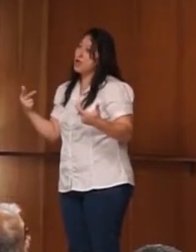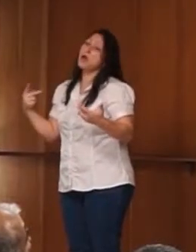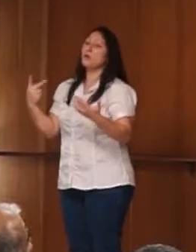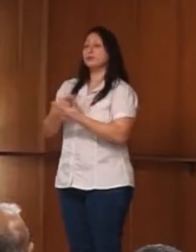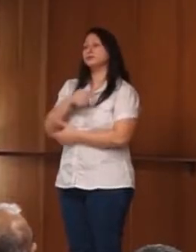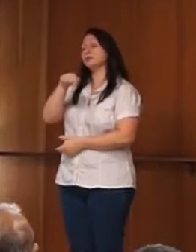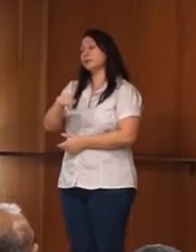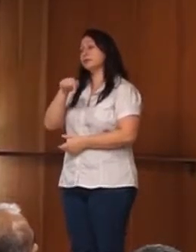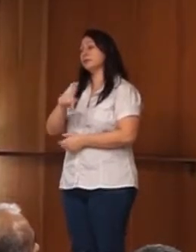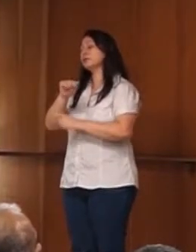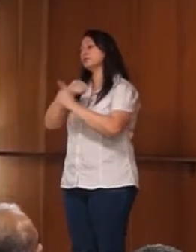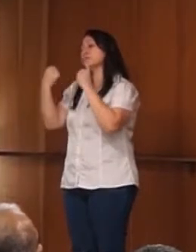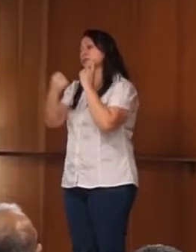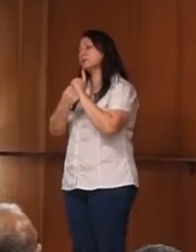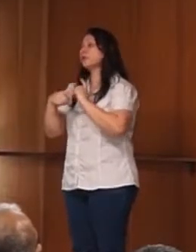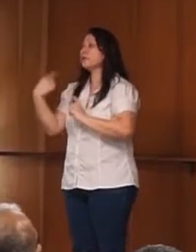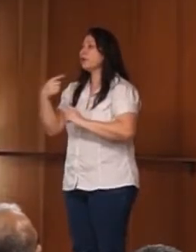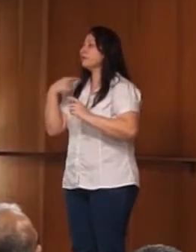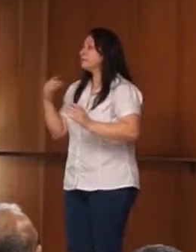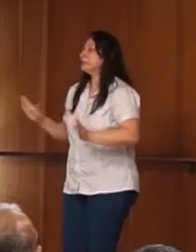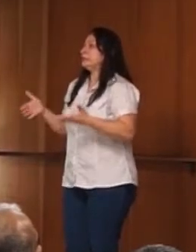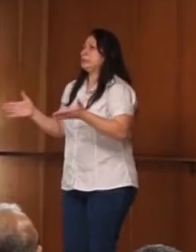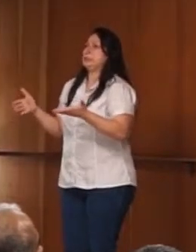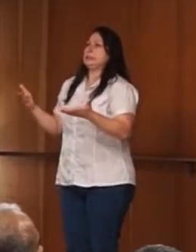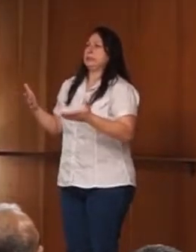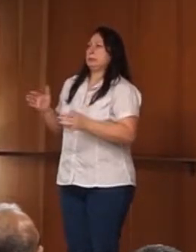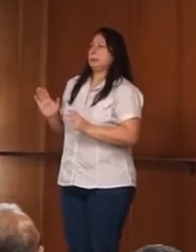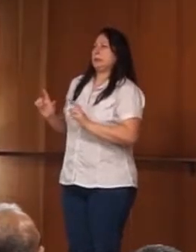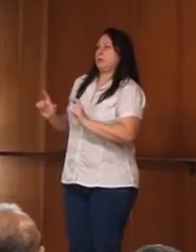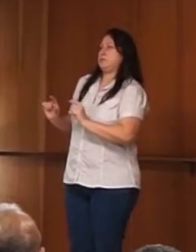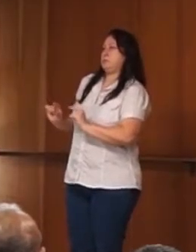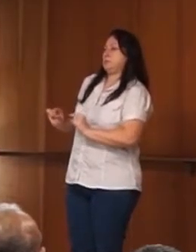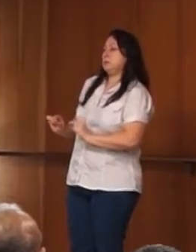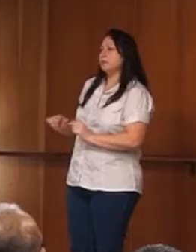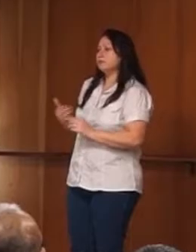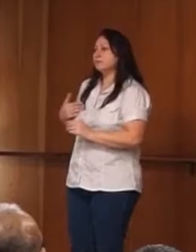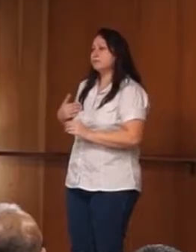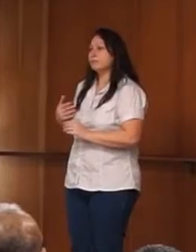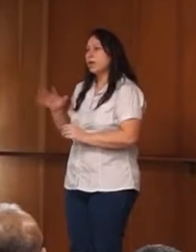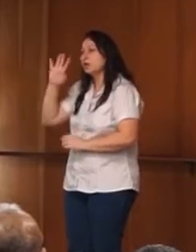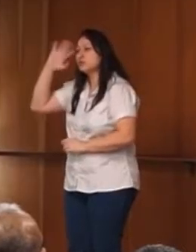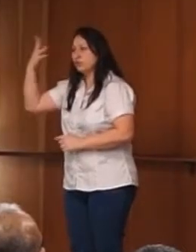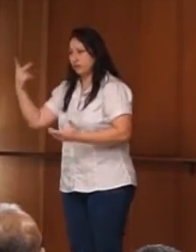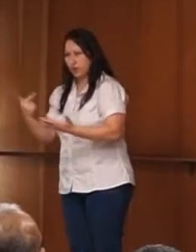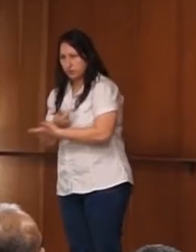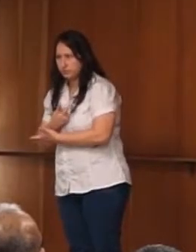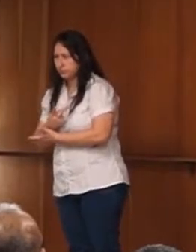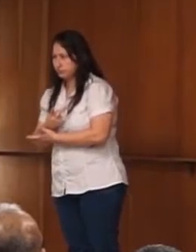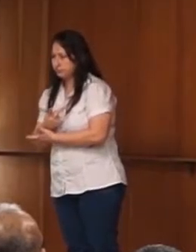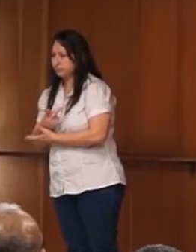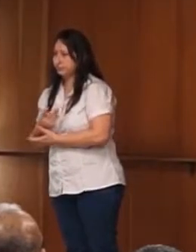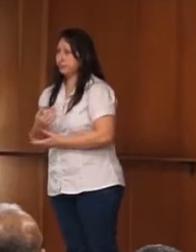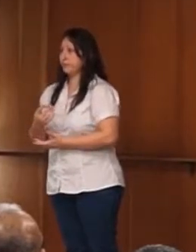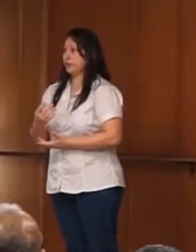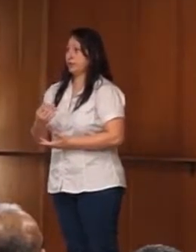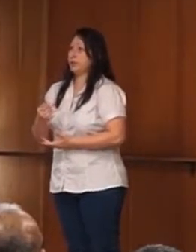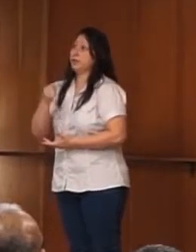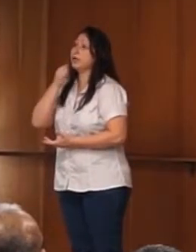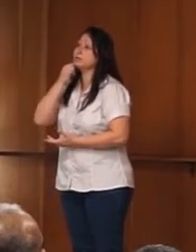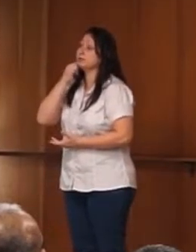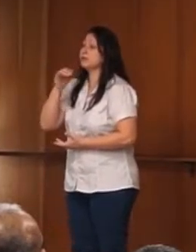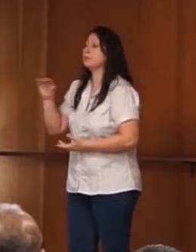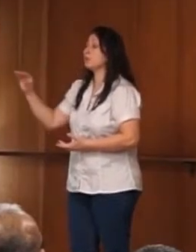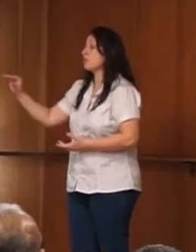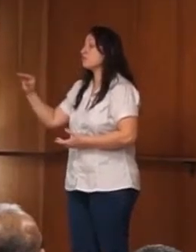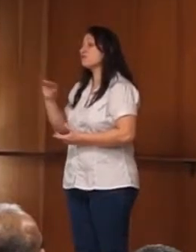sociedade, e que a gente quer mitigar isso. Nós queremos resolver isso. Eu acho que questões como essa do financiamento hoje da permanência